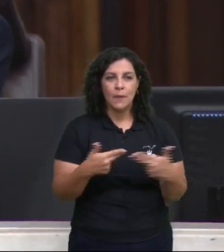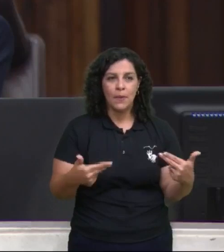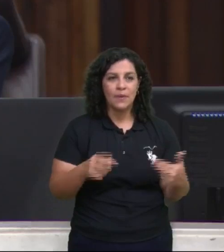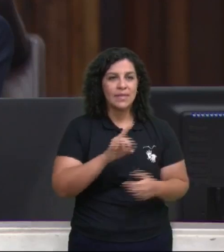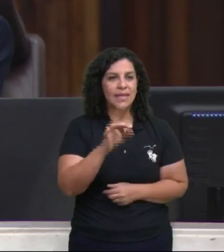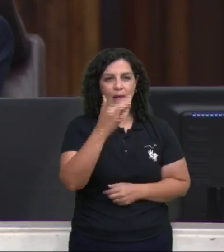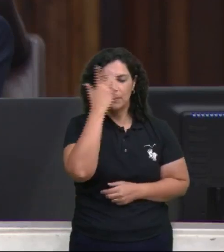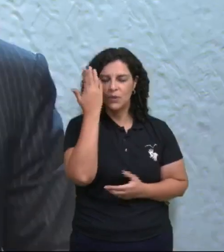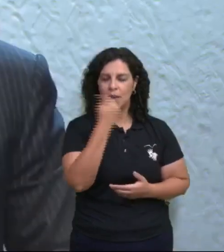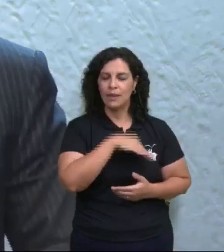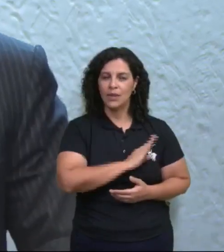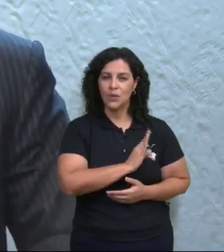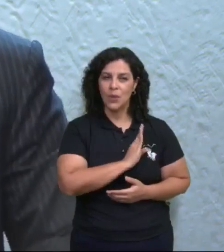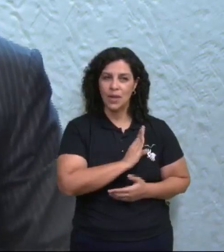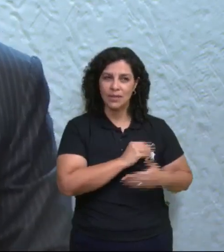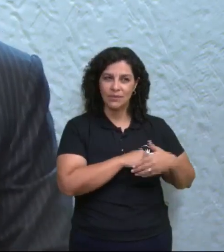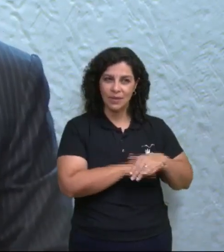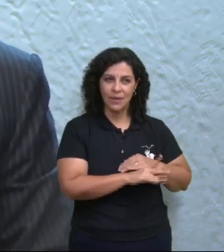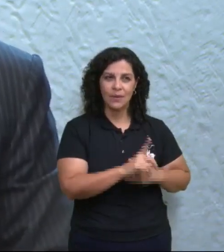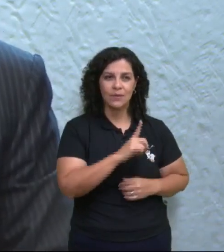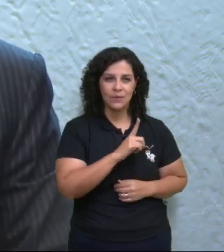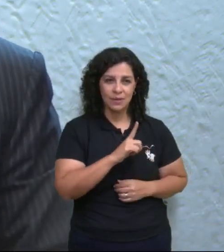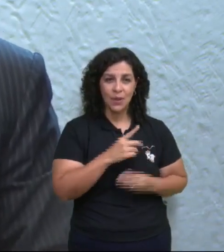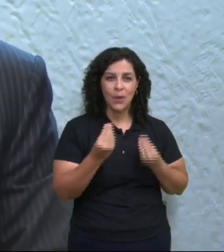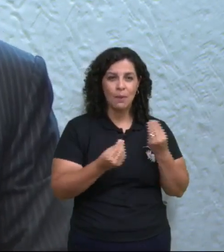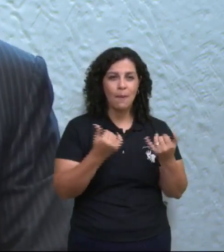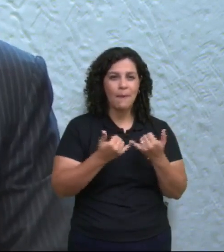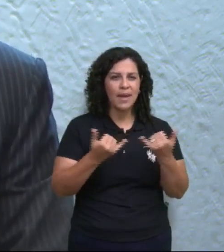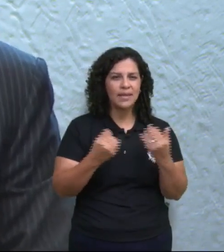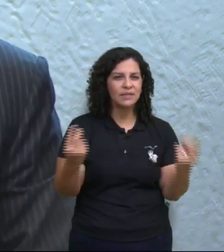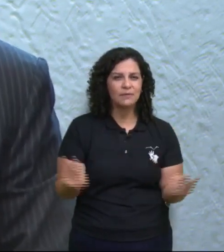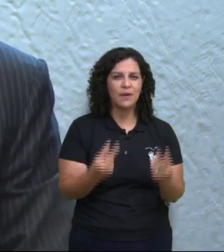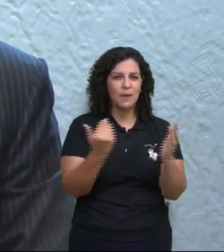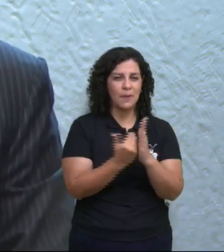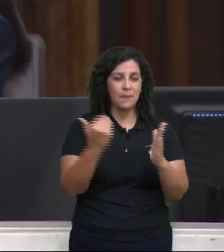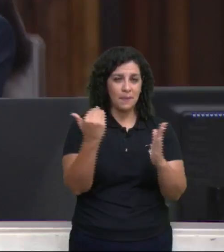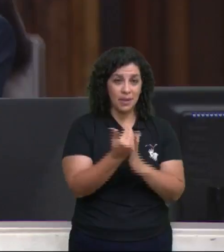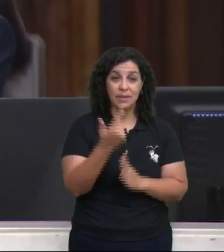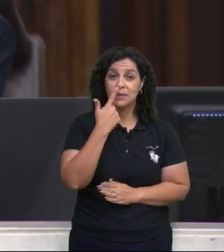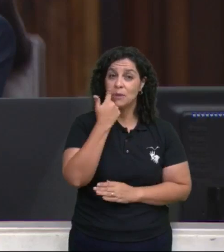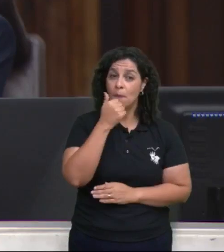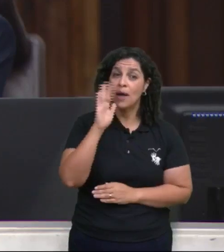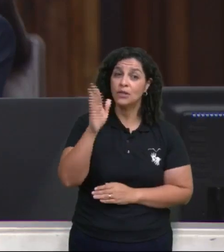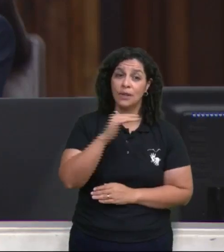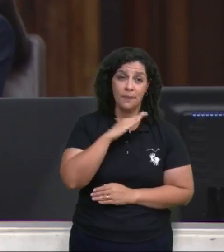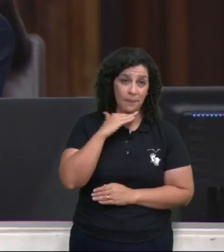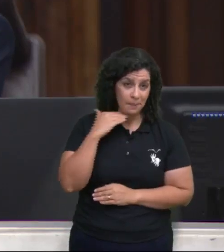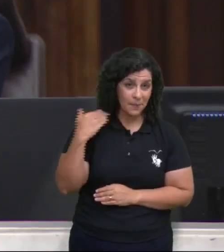um carrega dentro de si, né, como maior patrimônio. Meu pai já se foi.